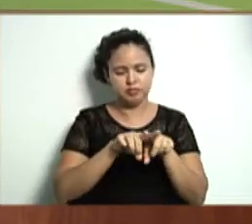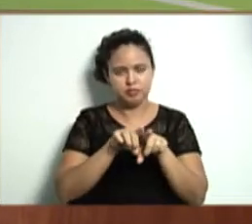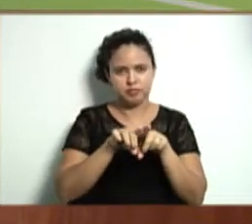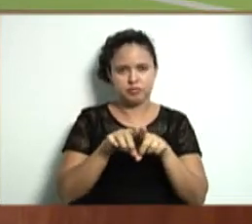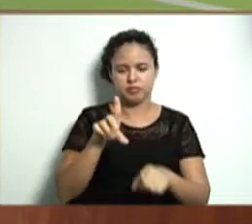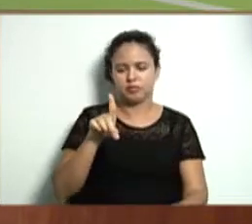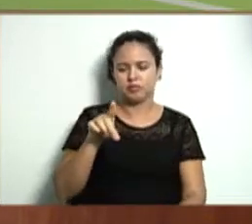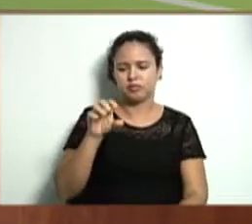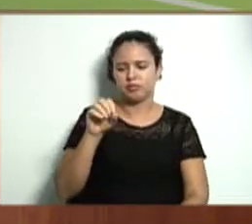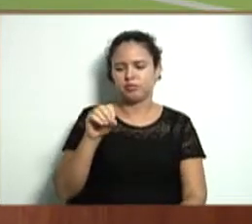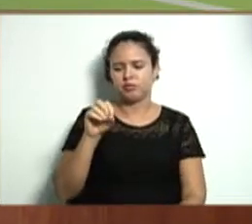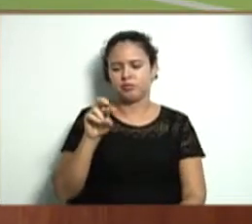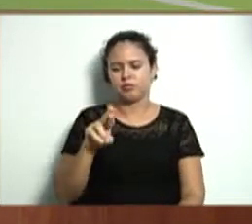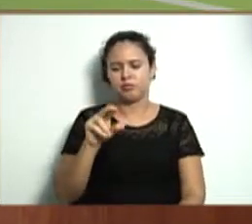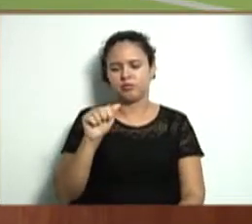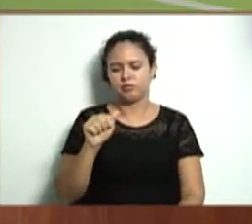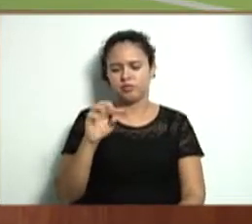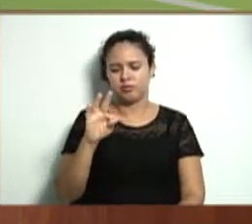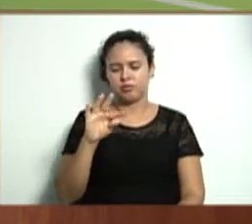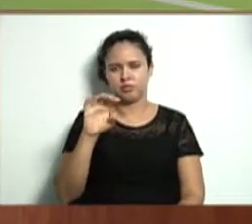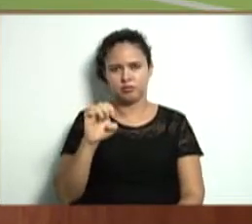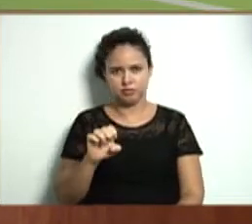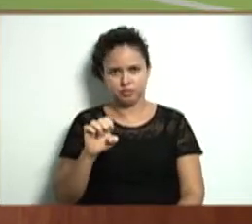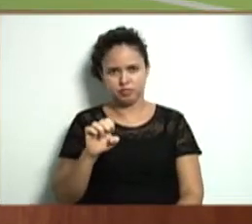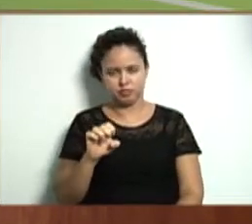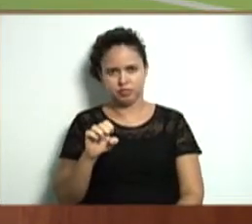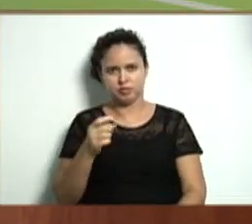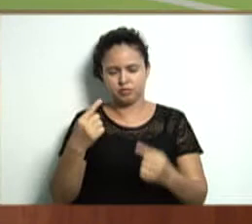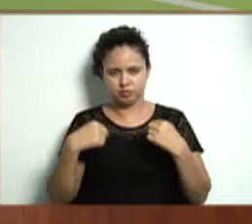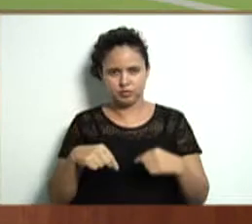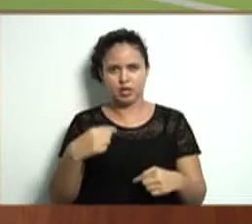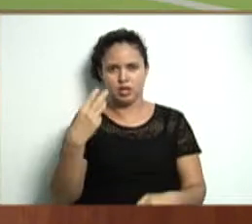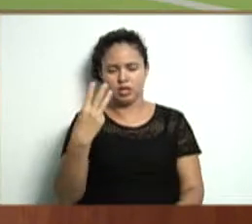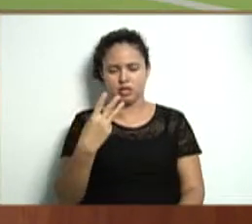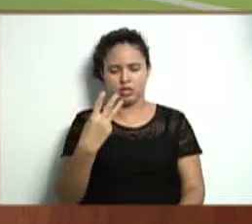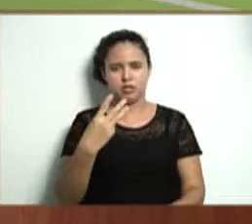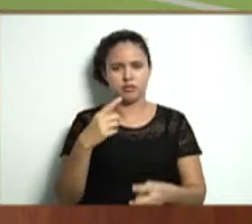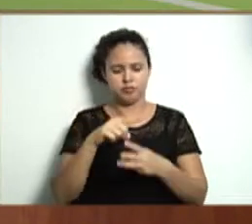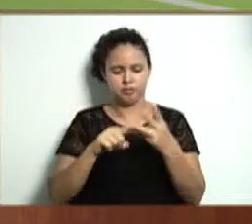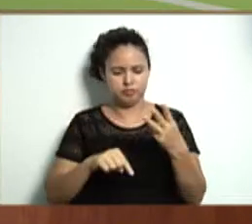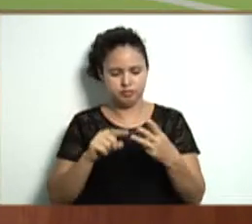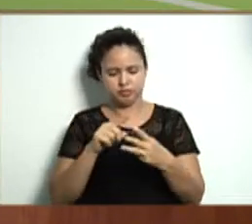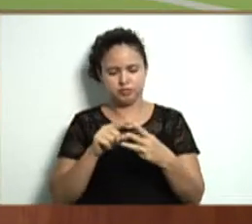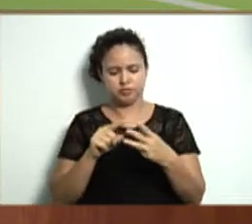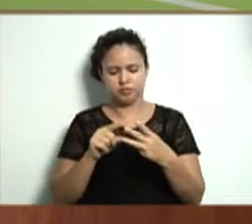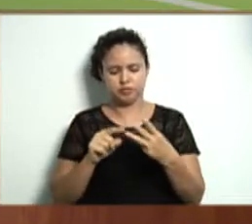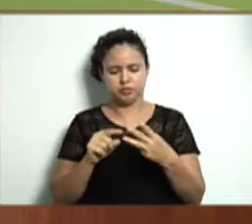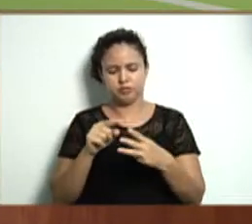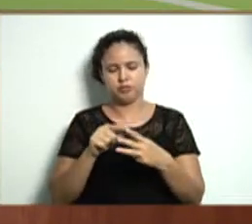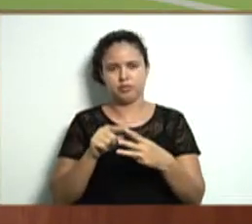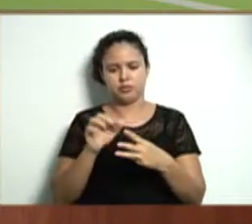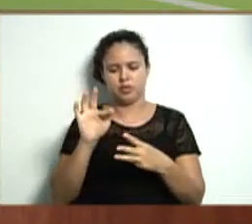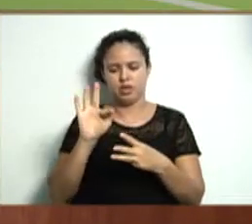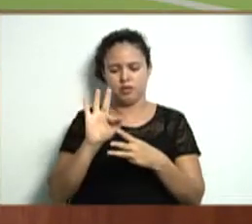obrigado, parabéns. Postou a resposta que a 3 tem. As 3 primeiras da 3 são falsas e a última é verdadeira.